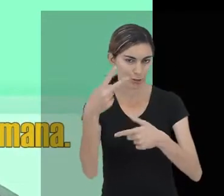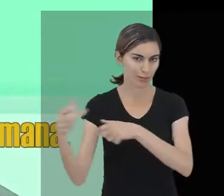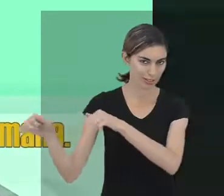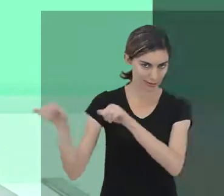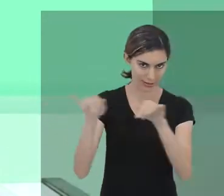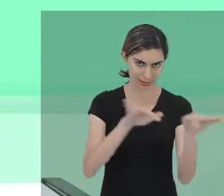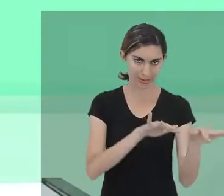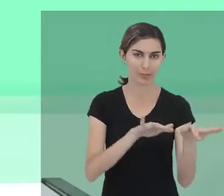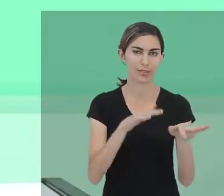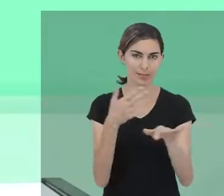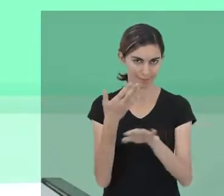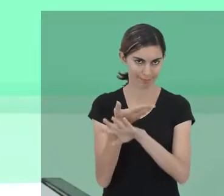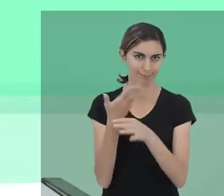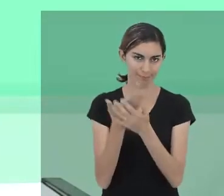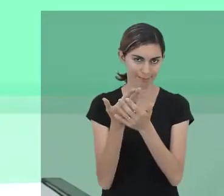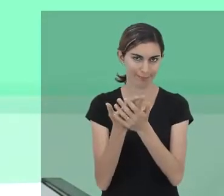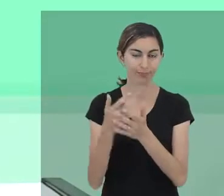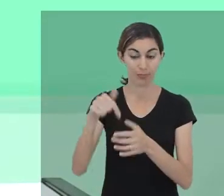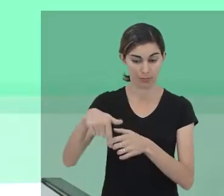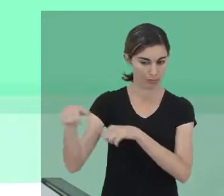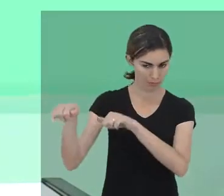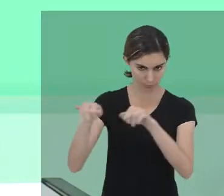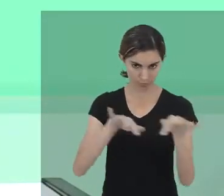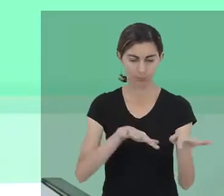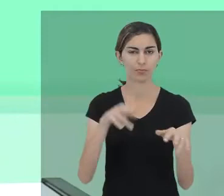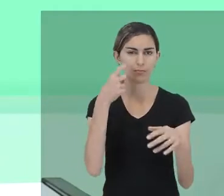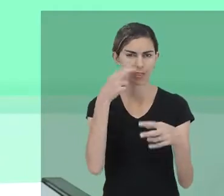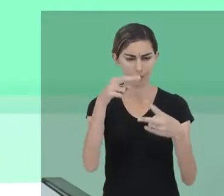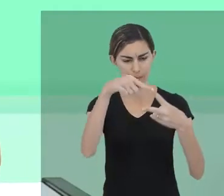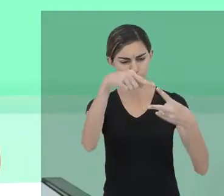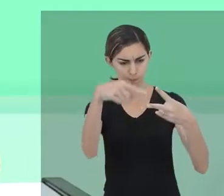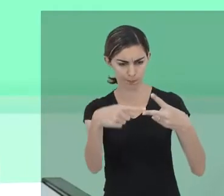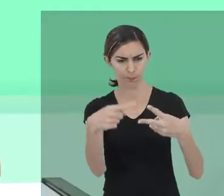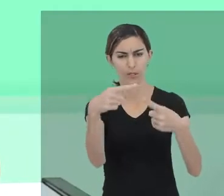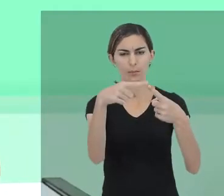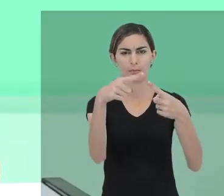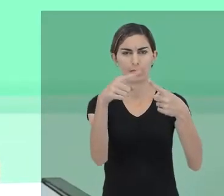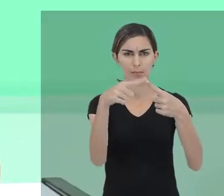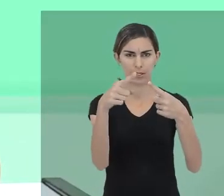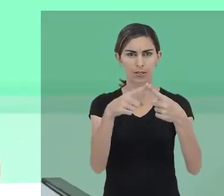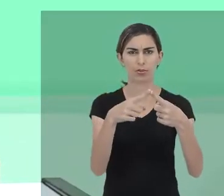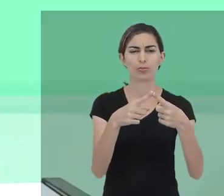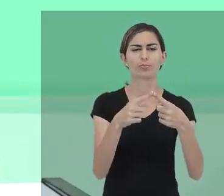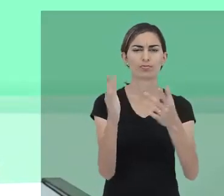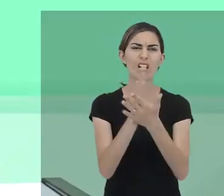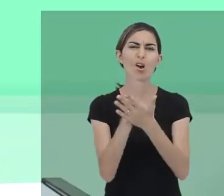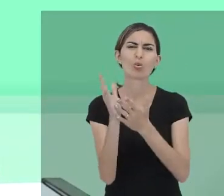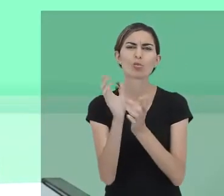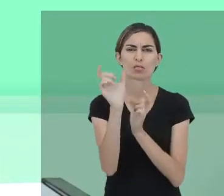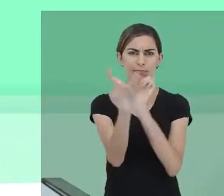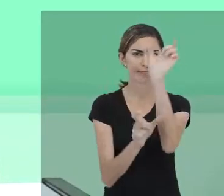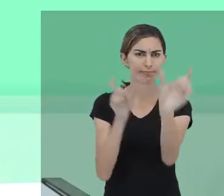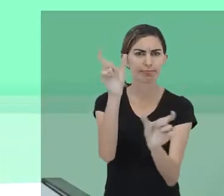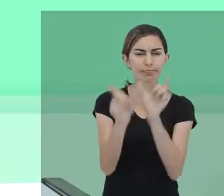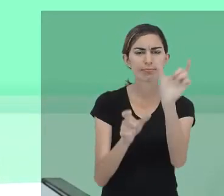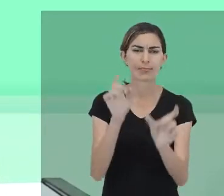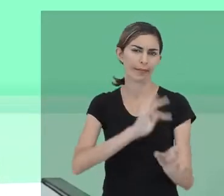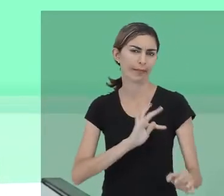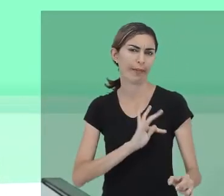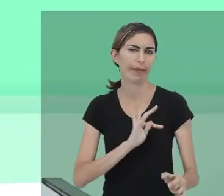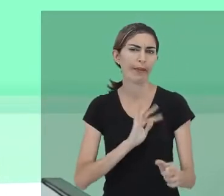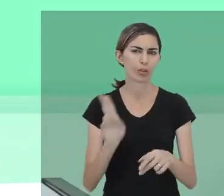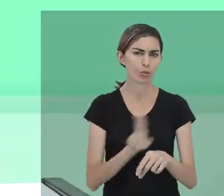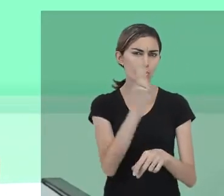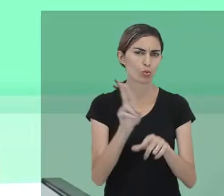segunda semana, ok? Nessa semana, a gente vai ver dois pontos. O primeiro ponto vai ser alguns termos técnicos